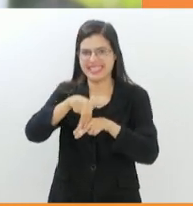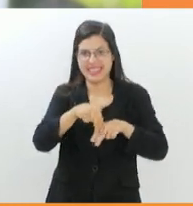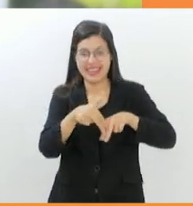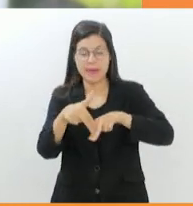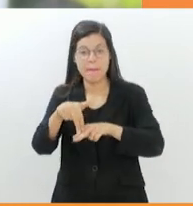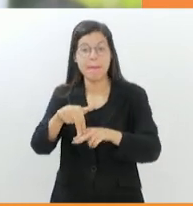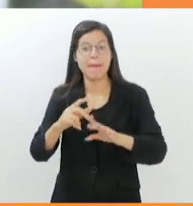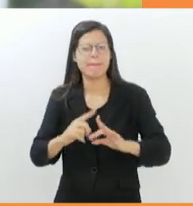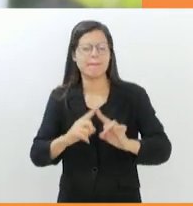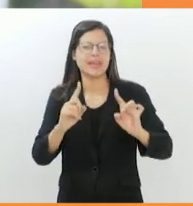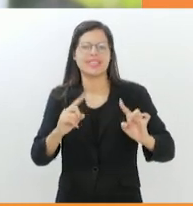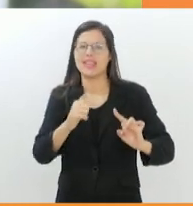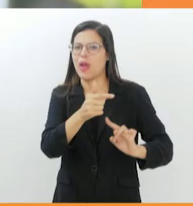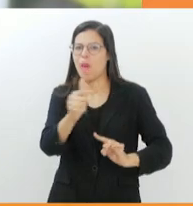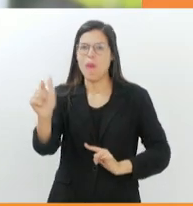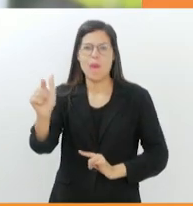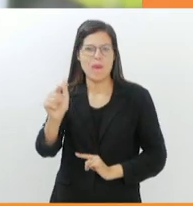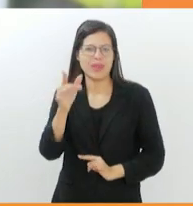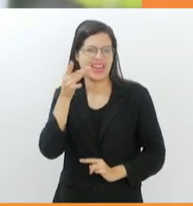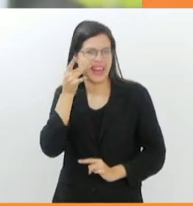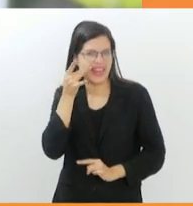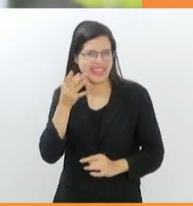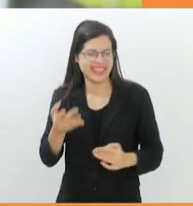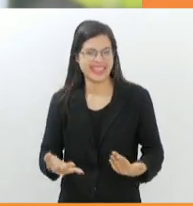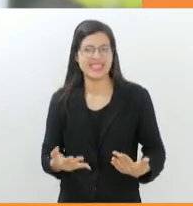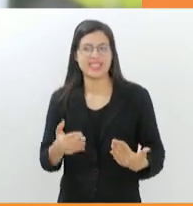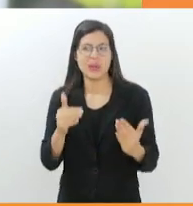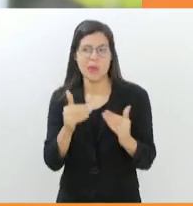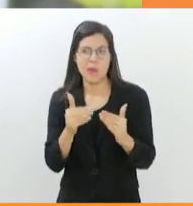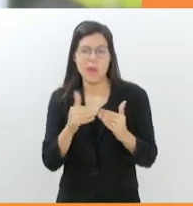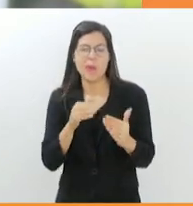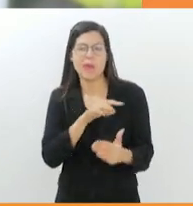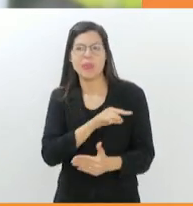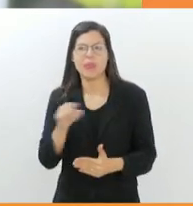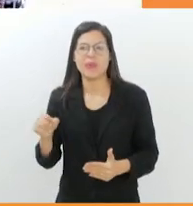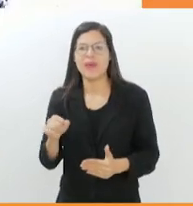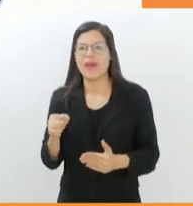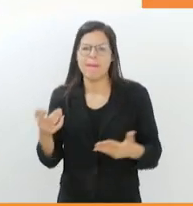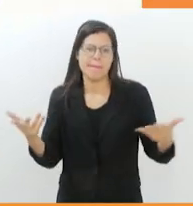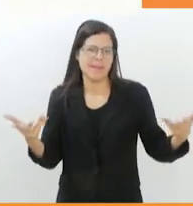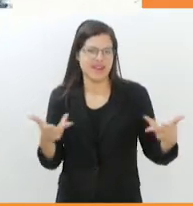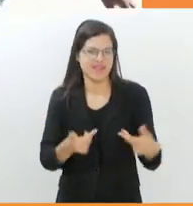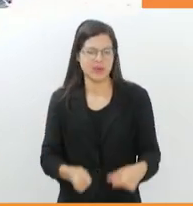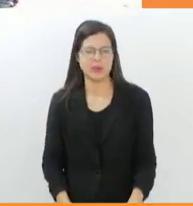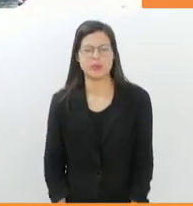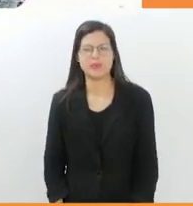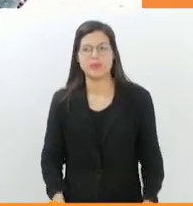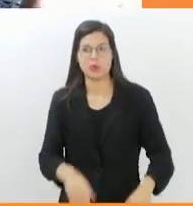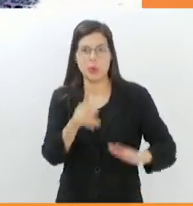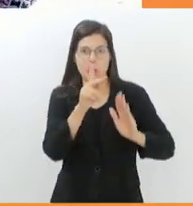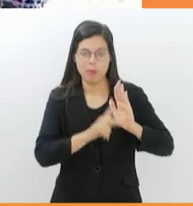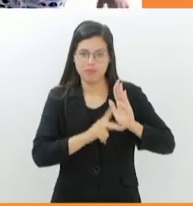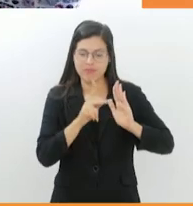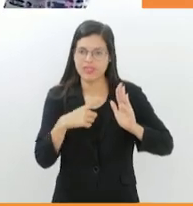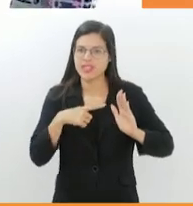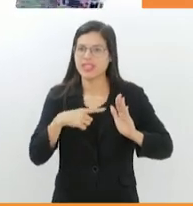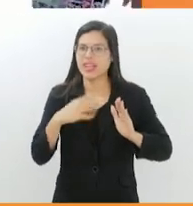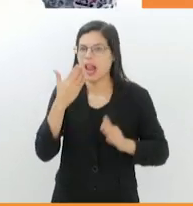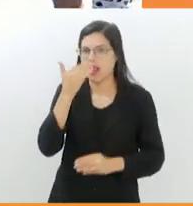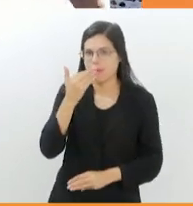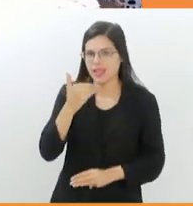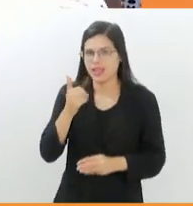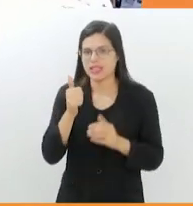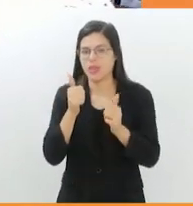é um outro mundo. E é isso, eu concordo com elas. É surreal. O projeto oferece alimentação, transporte